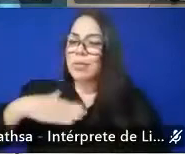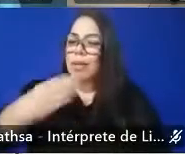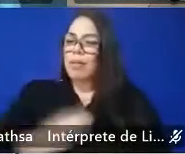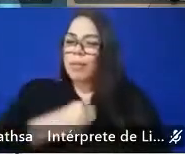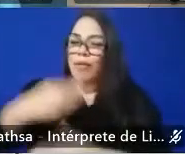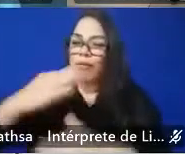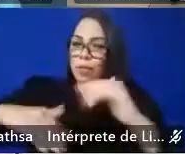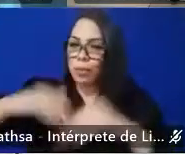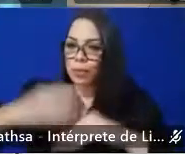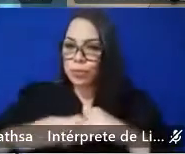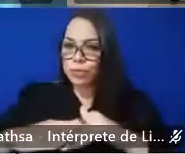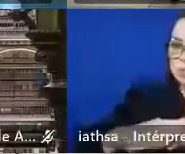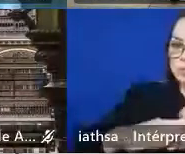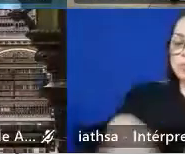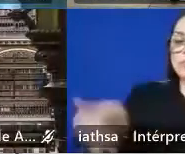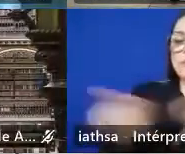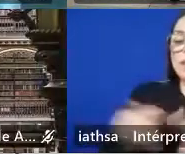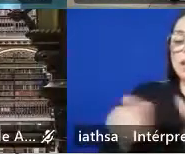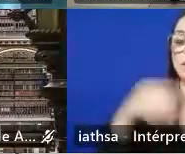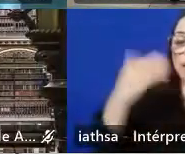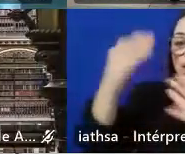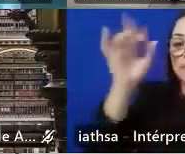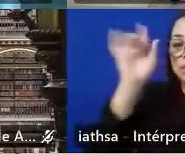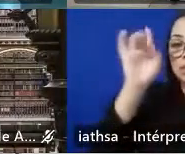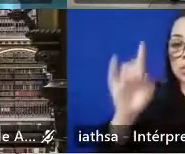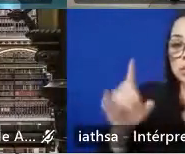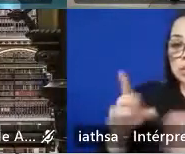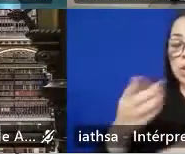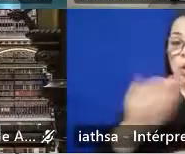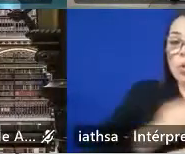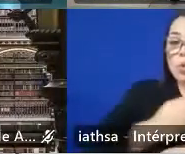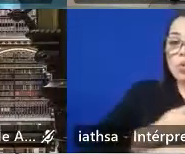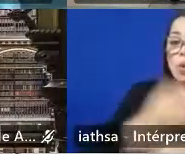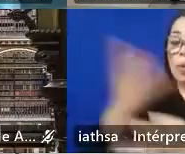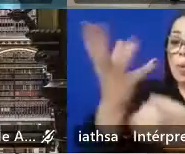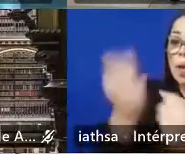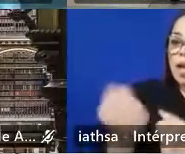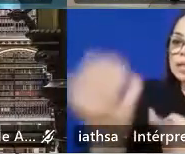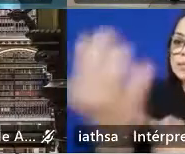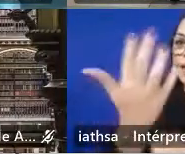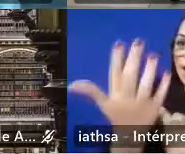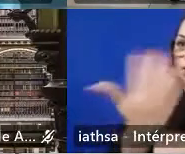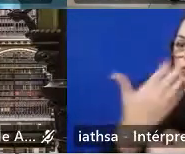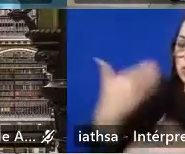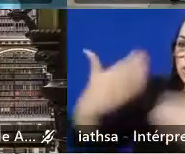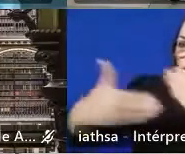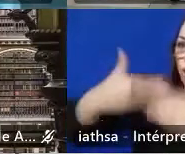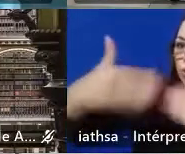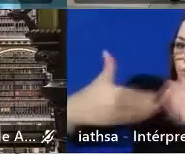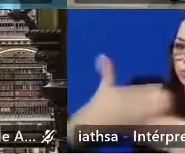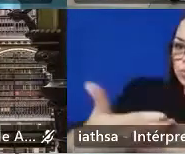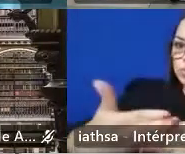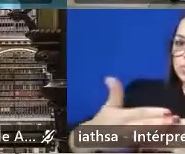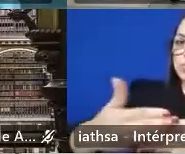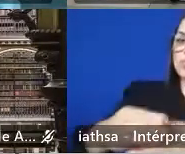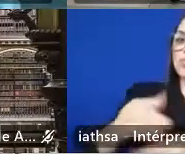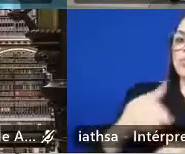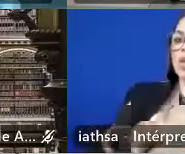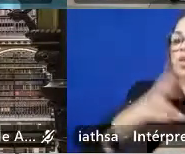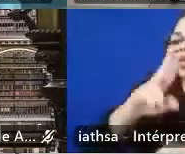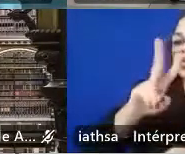agradeço em especial aos colegas que aceitaram me ajudar nessa empreitada Dra Viviane Tavares Henrique